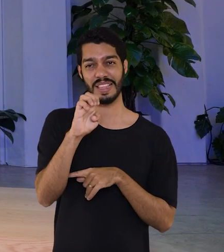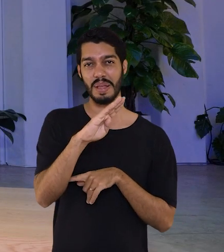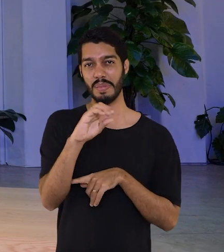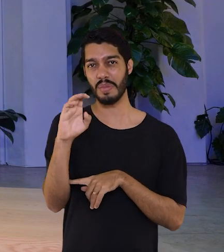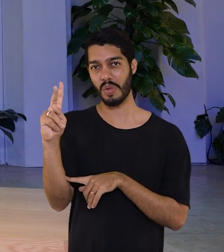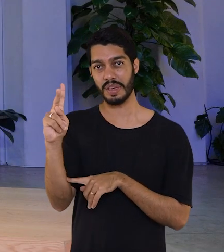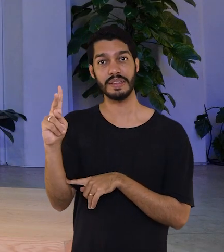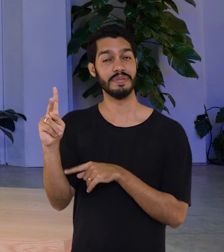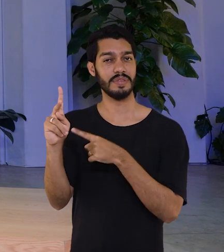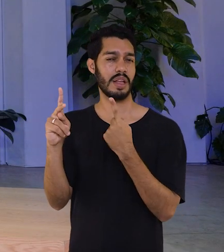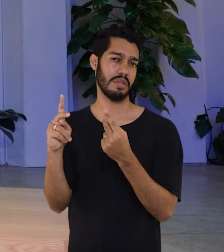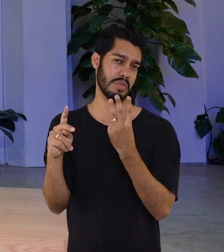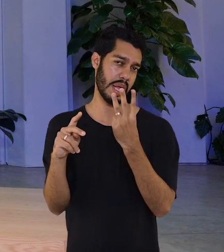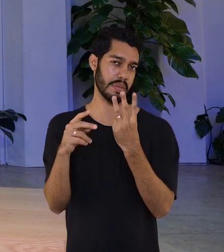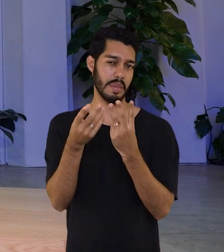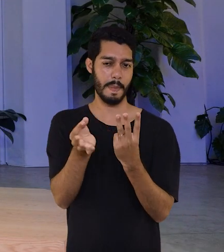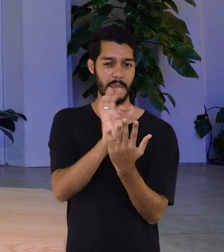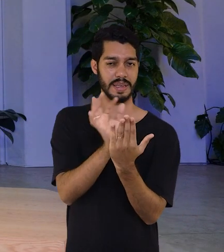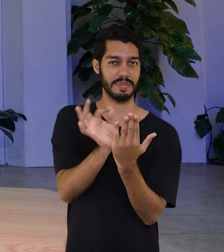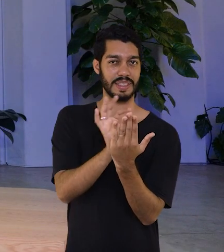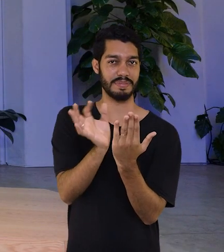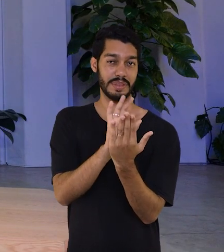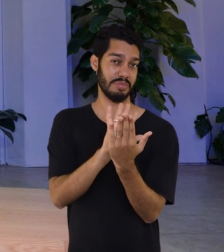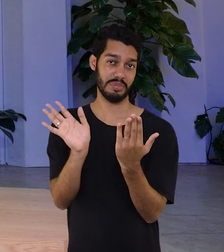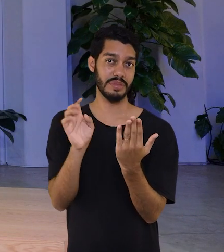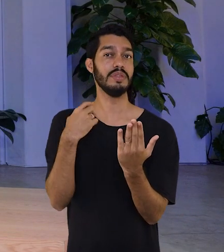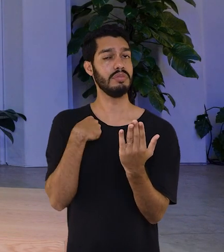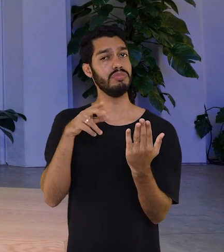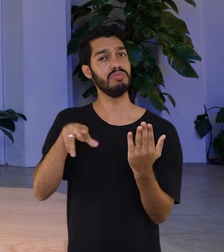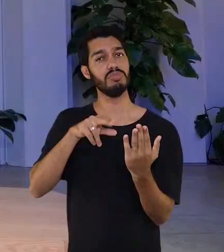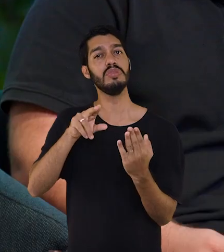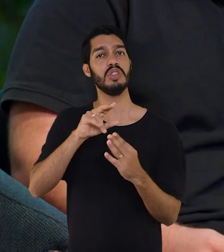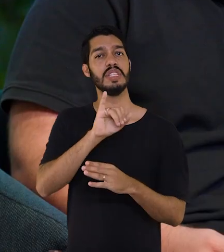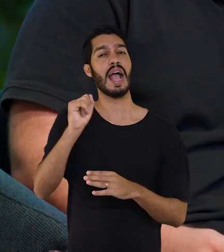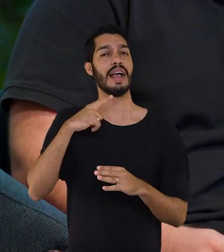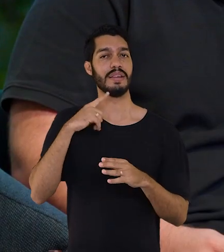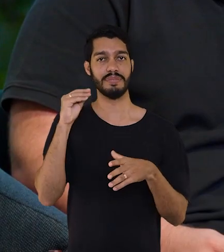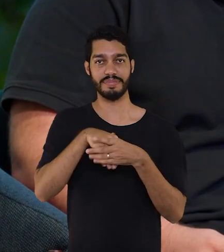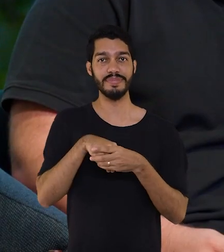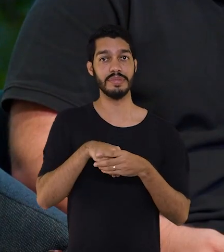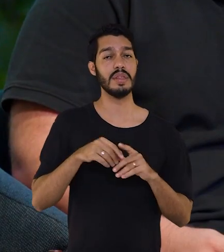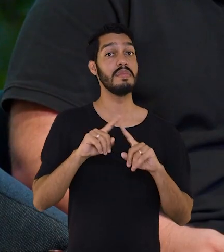palpável. Então, nesse e-book, é um e-bookzinho de 3 páginas no máximo, eu montei usando a